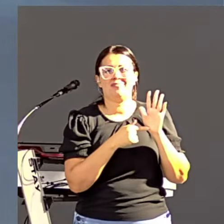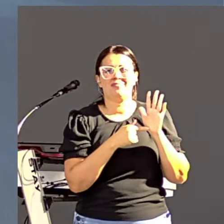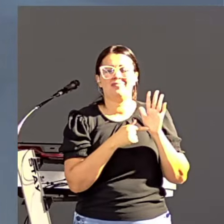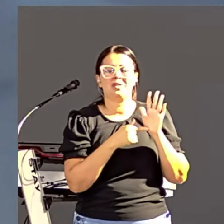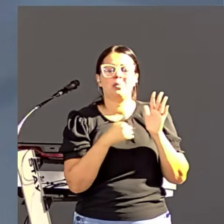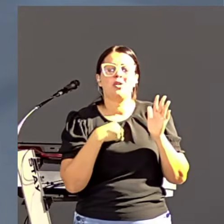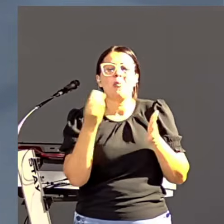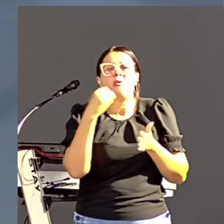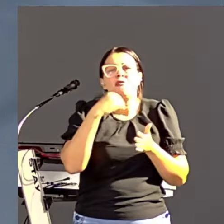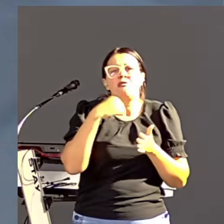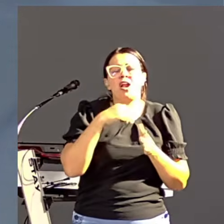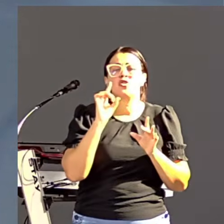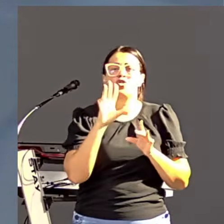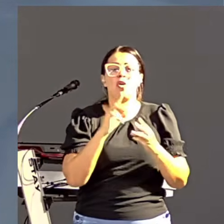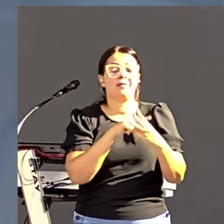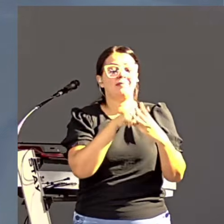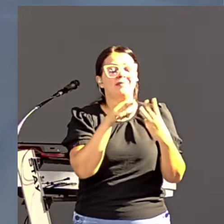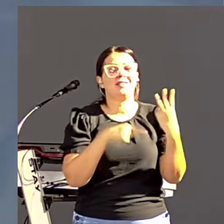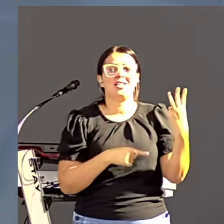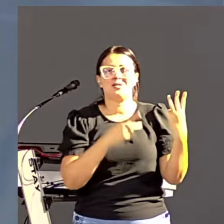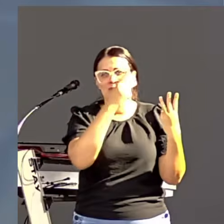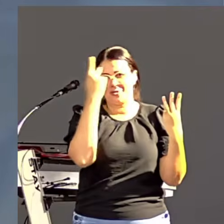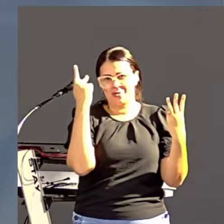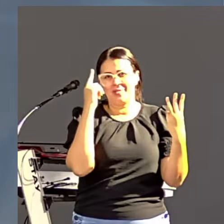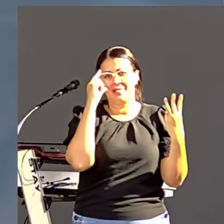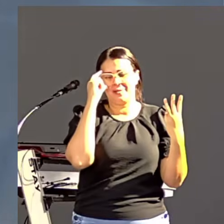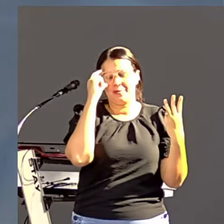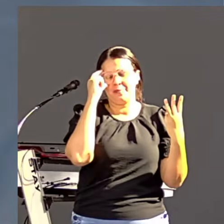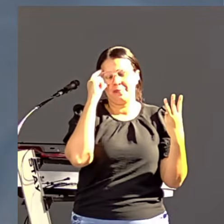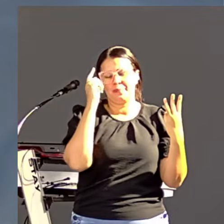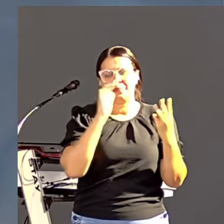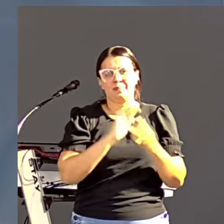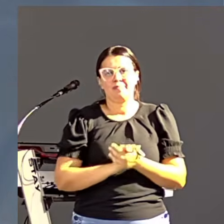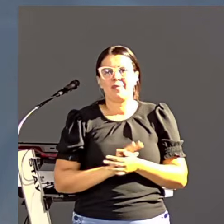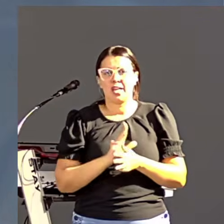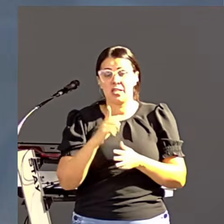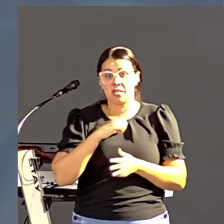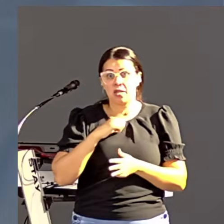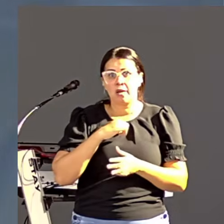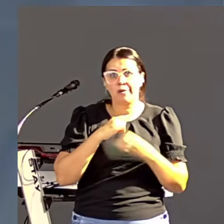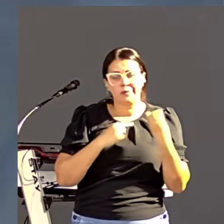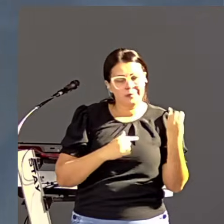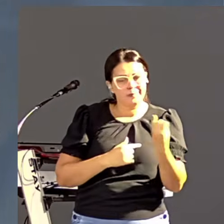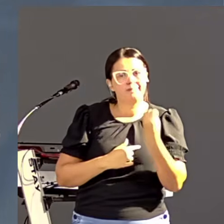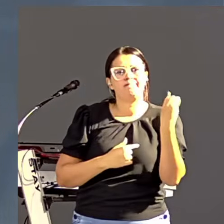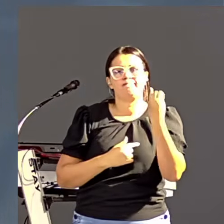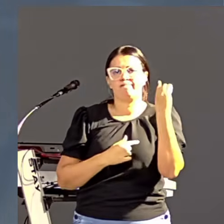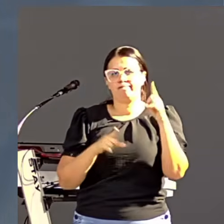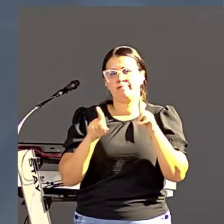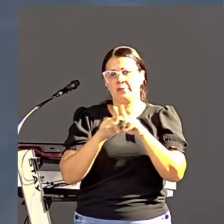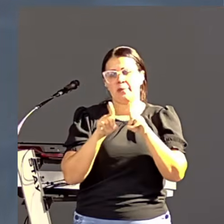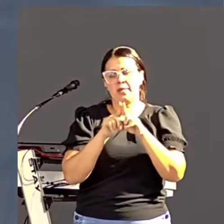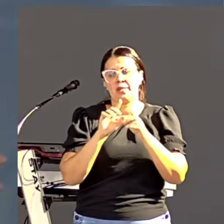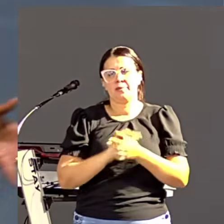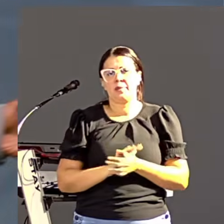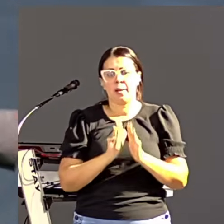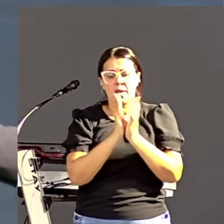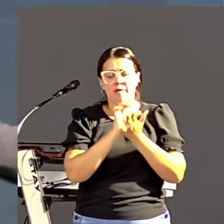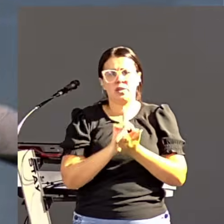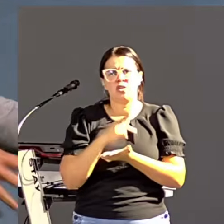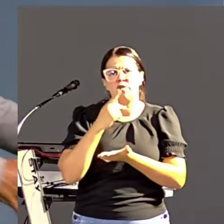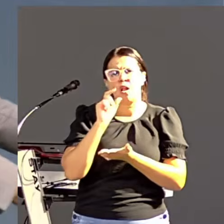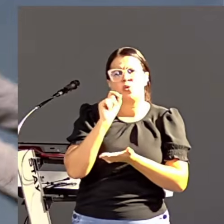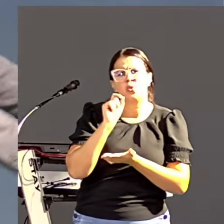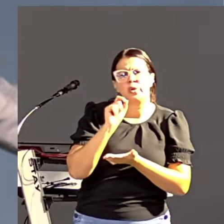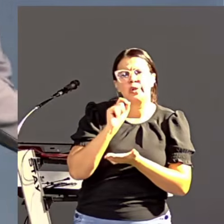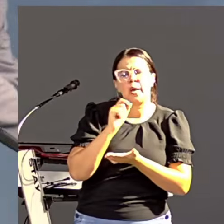coração, só confiava isso a 3. Então isso é algo muito importante. E a palavra diz que mesmo